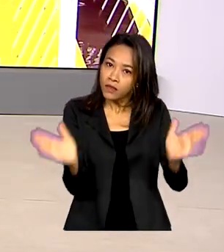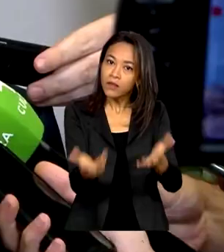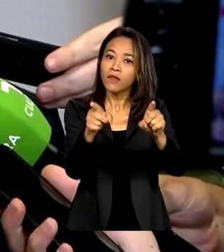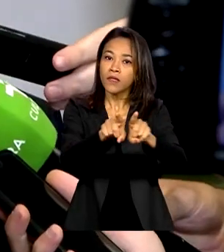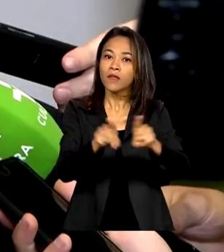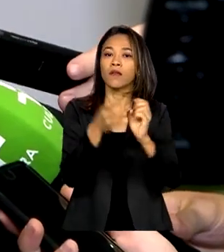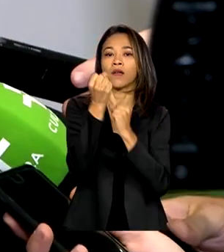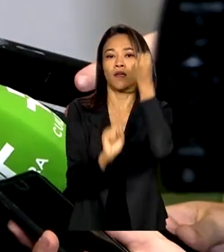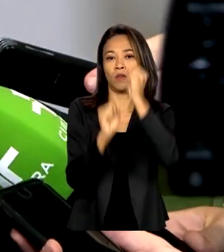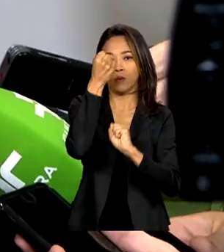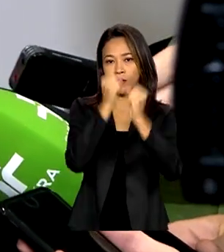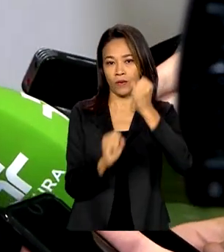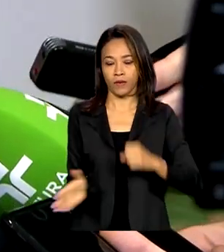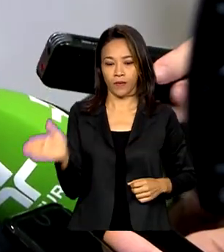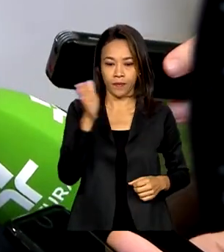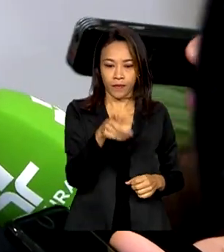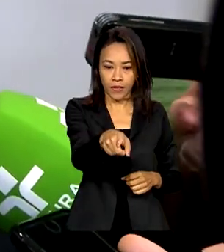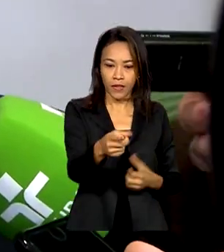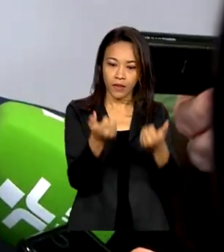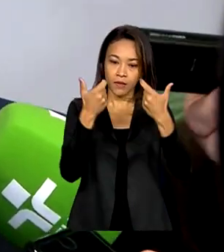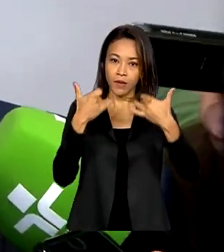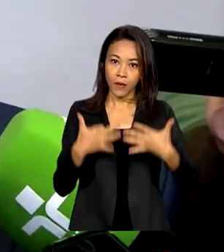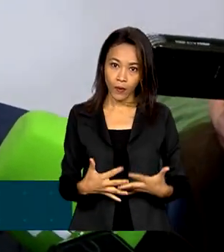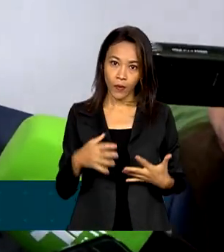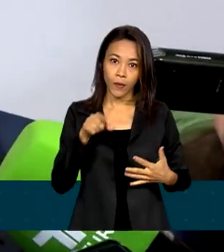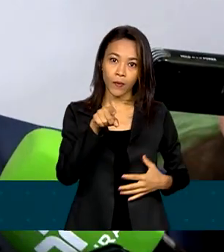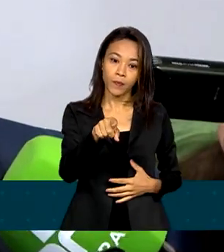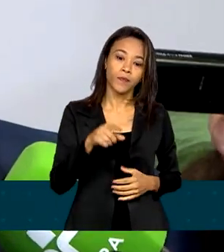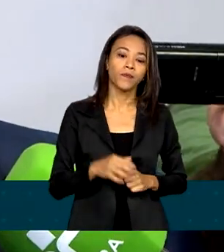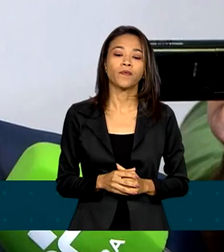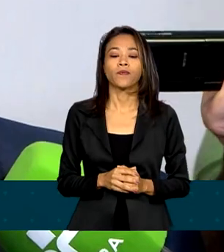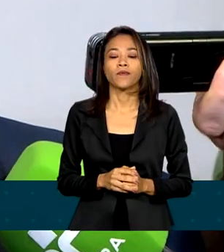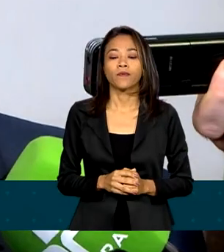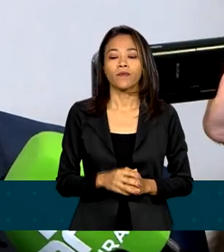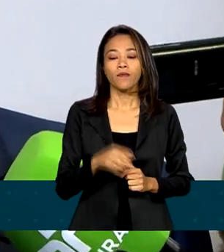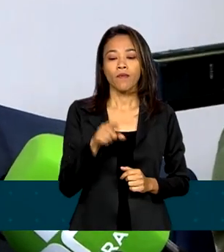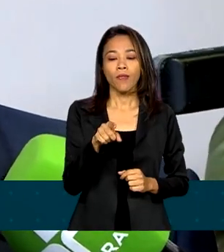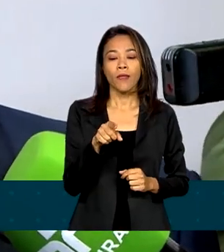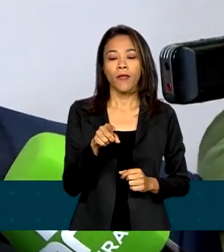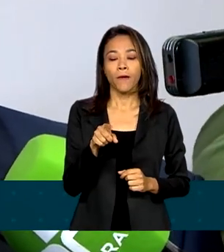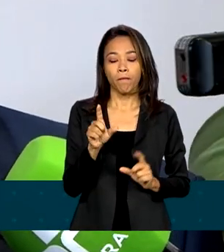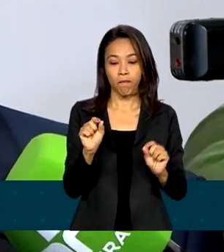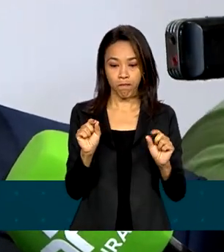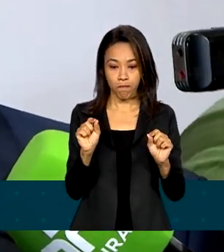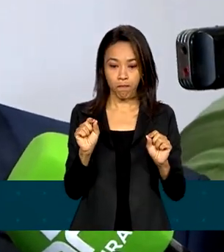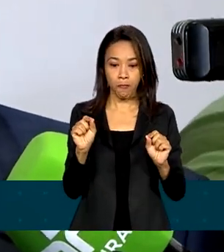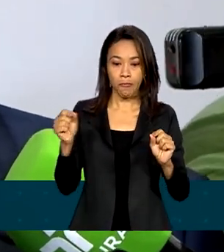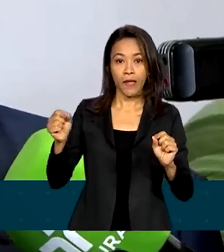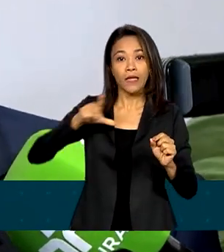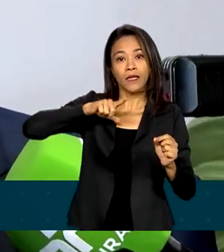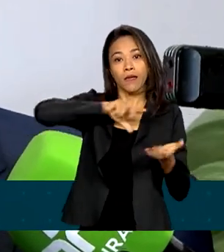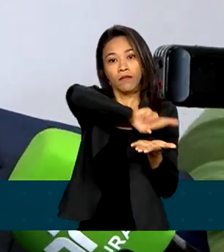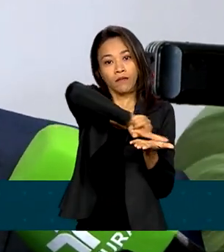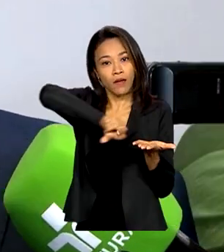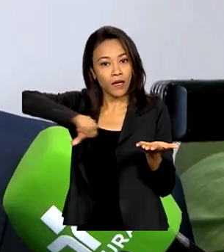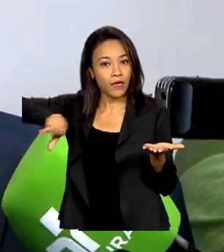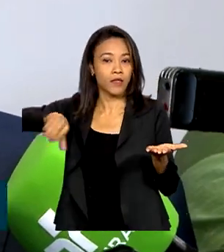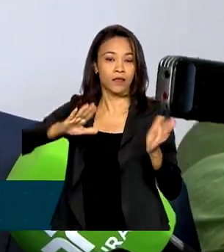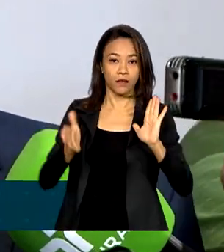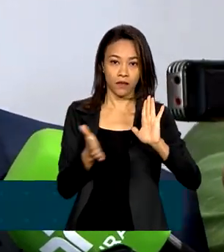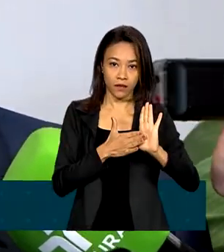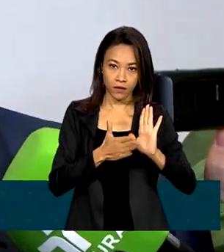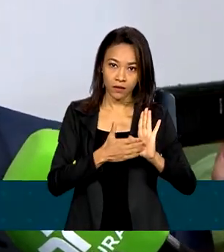indústria. Há demandas da indústria de reindustrializar o país e, para isso, há várias demandas